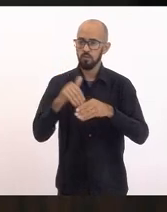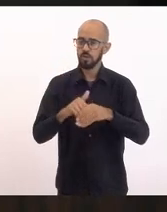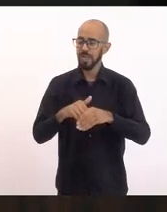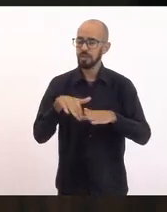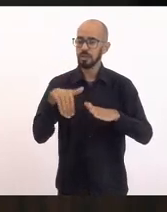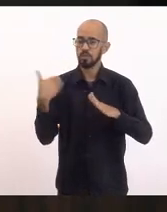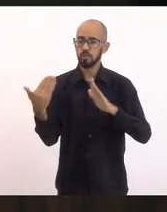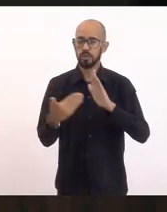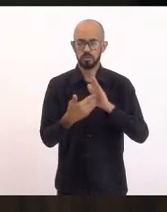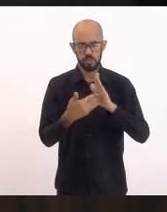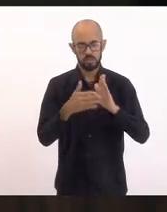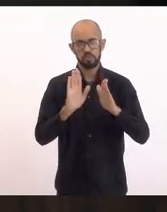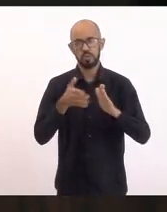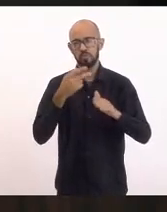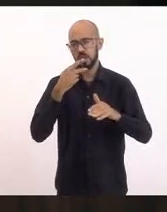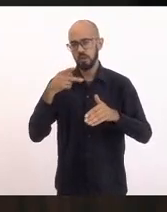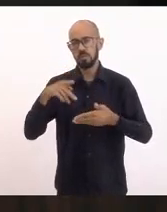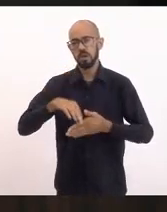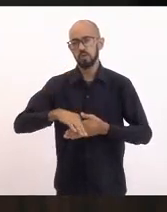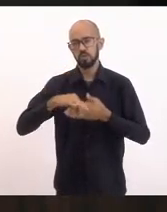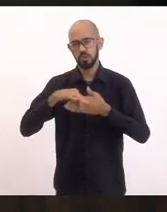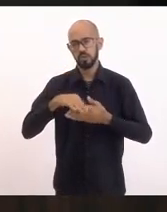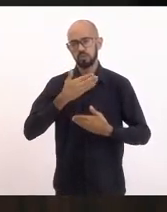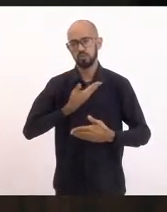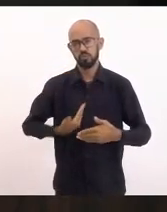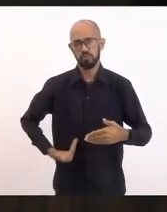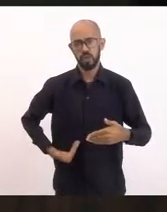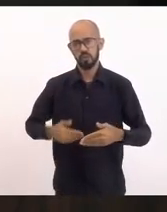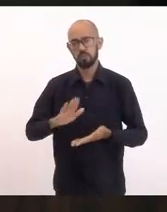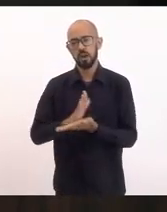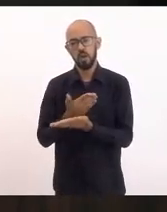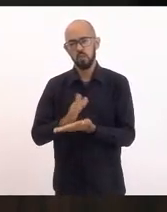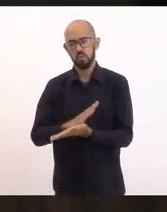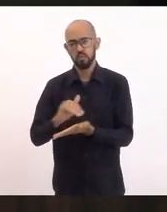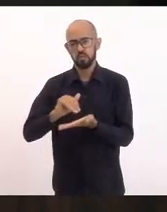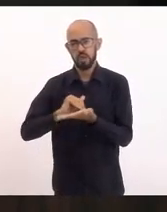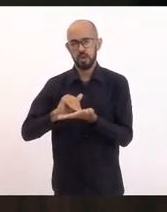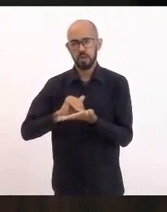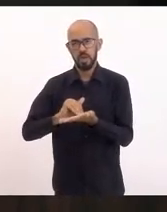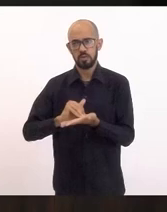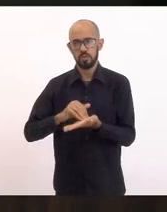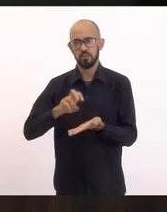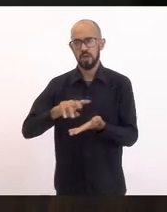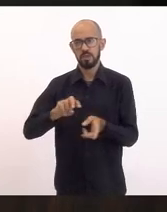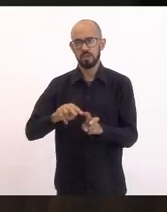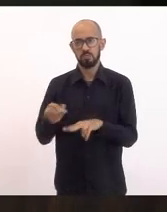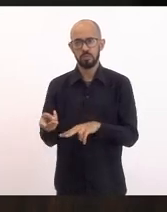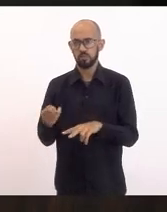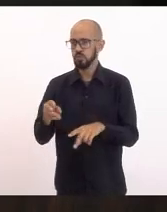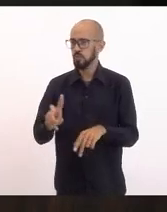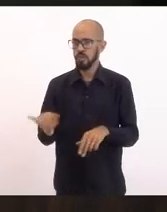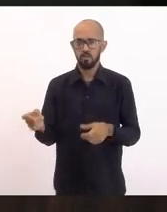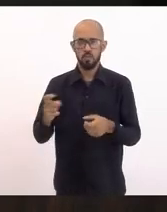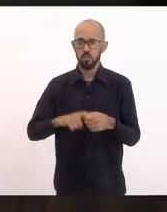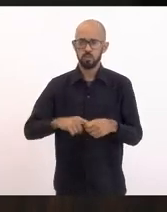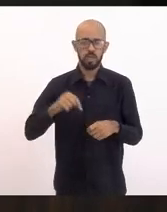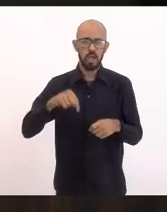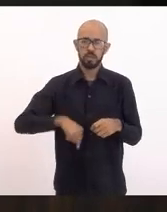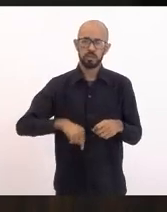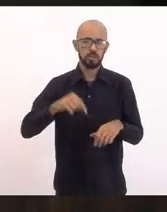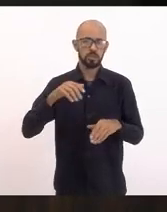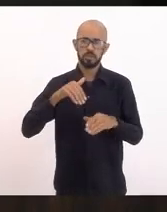governo, falei para alguns secretários e vai valer esse encaminhamento meu. Não virá mais a pauta tratando